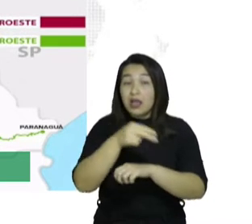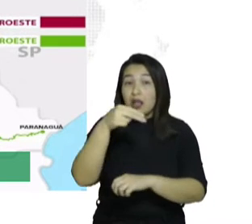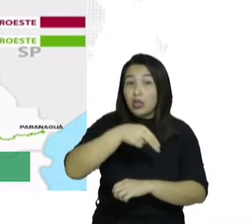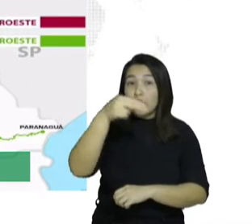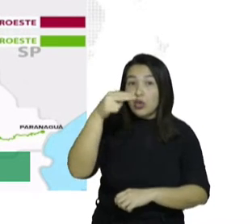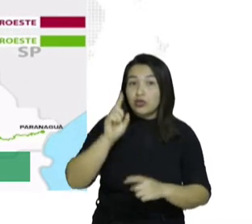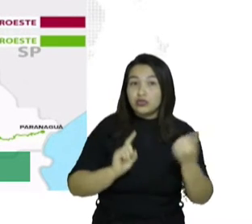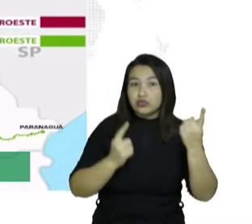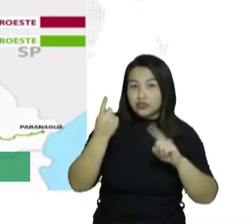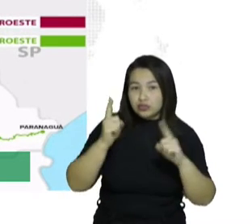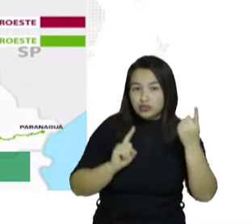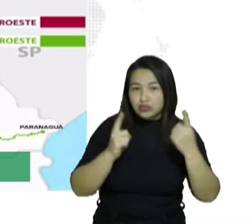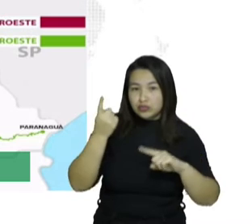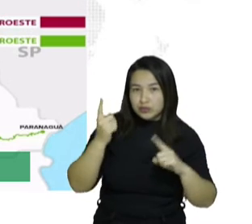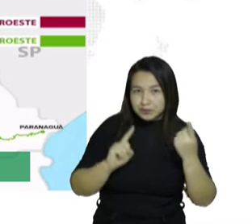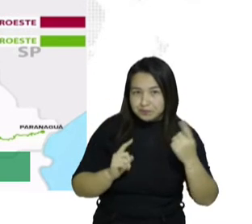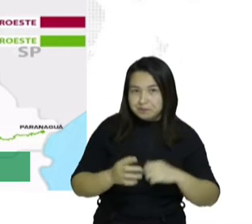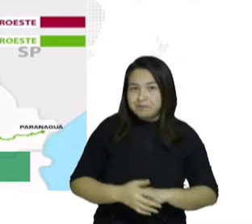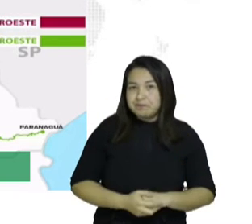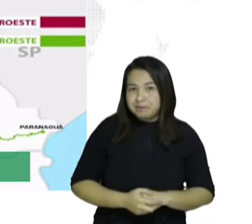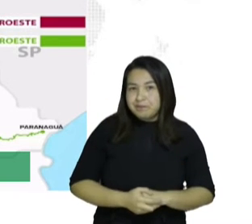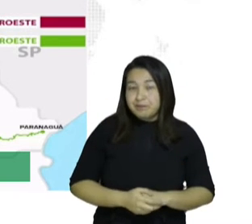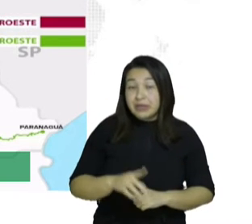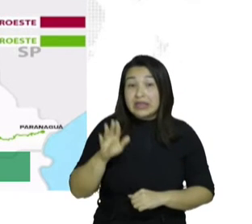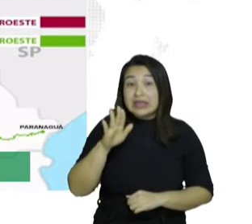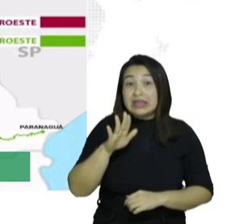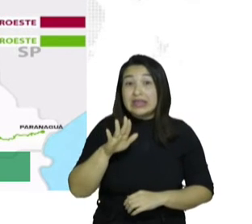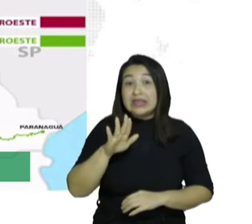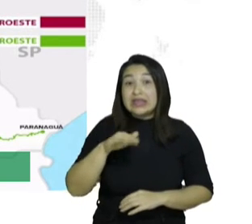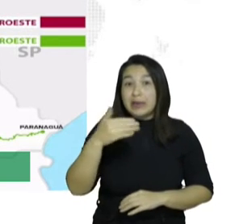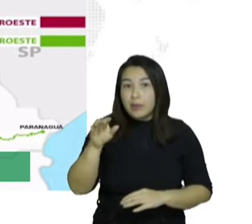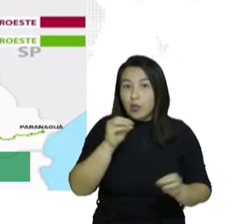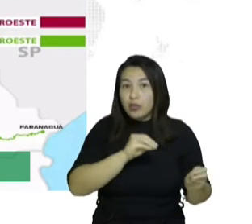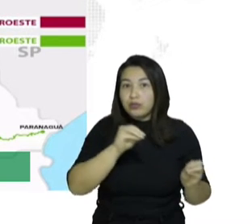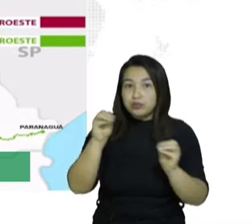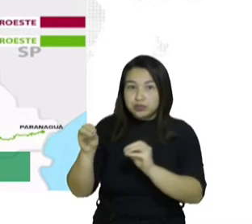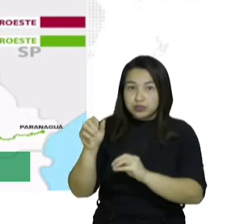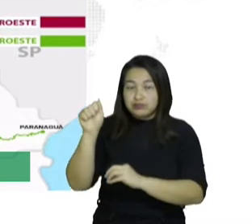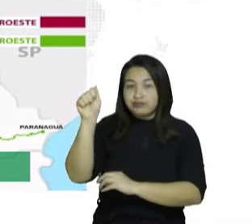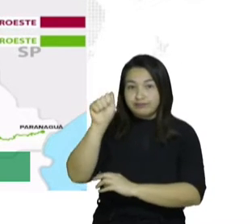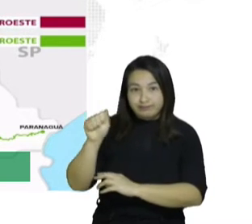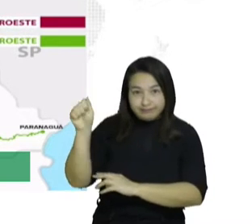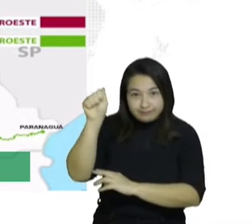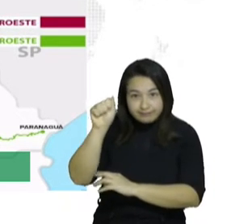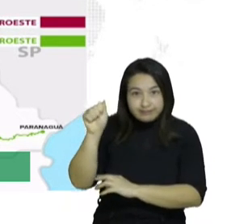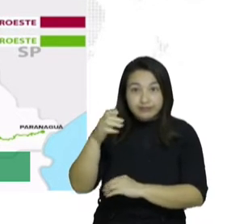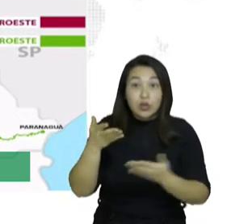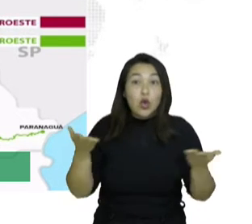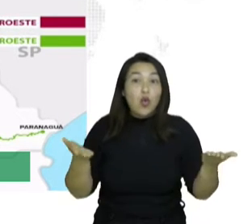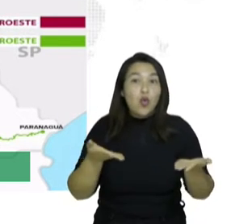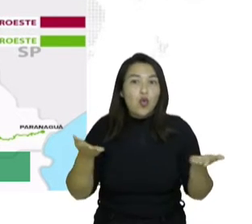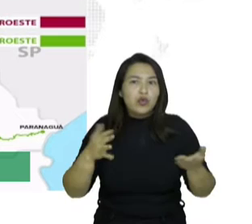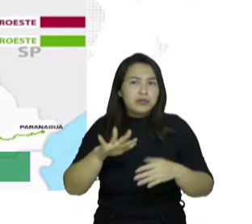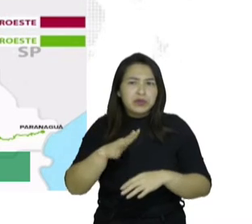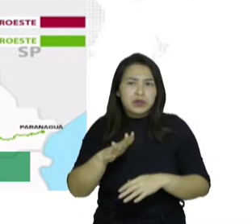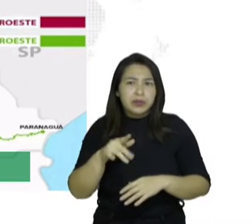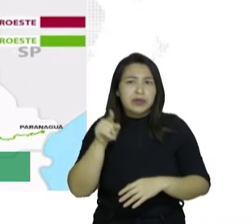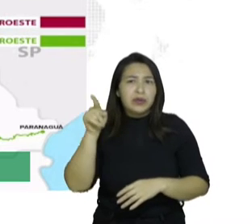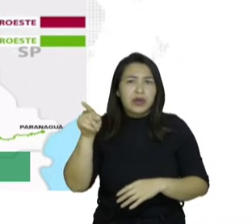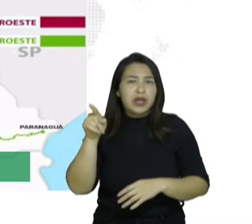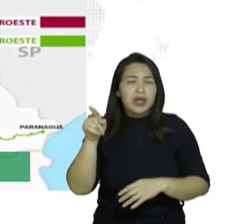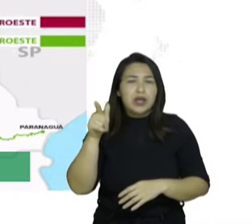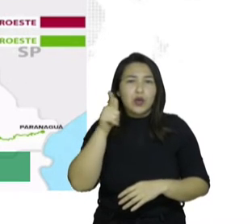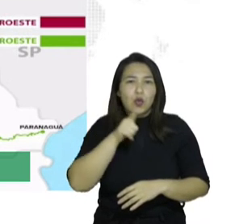Tarapacá e as exportações vão paraa Ásia só para dar um dado Olha que legal hoje eh em média uma carga quando sai pelo